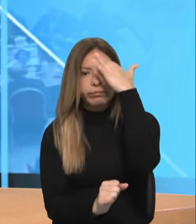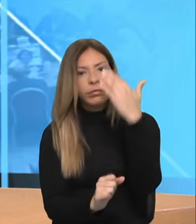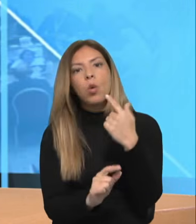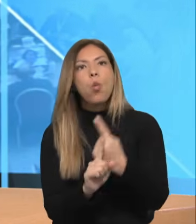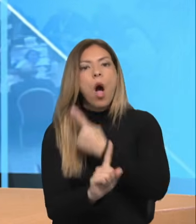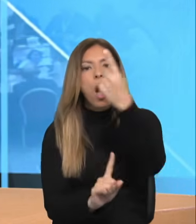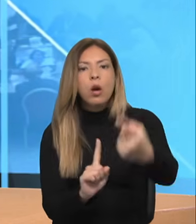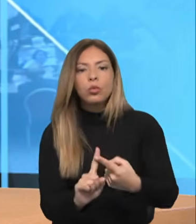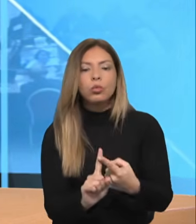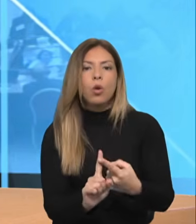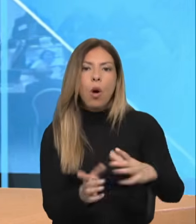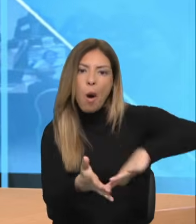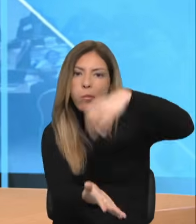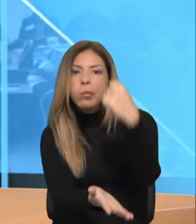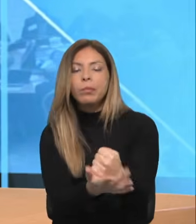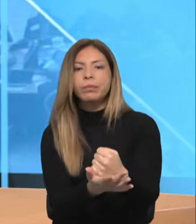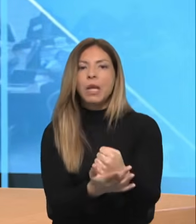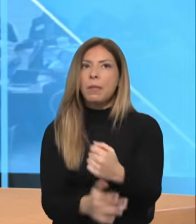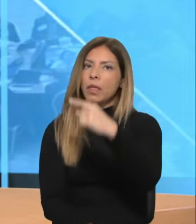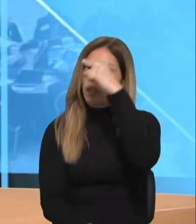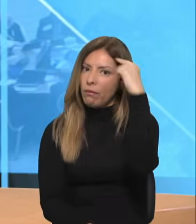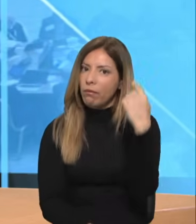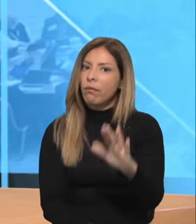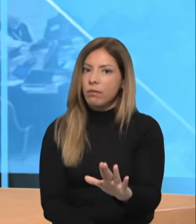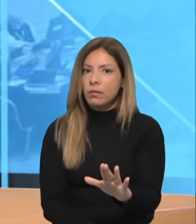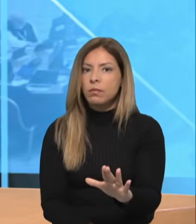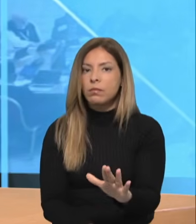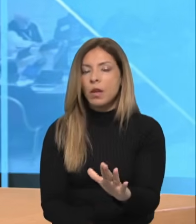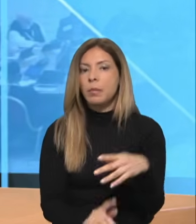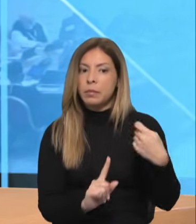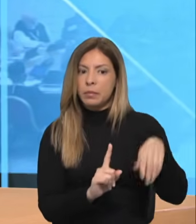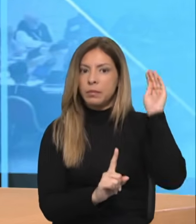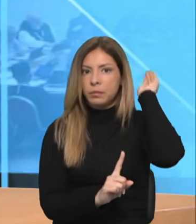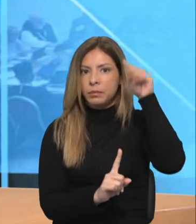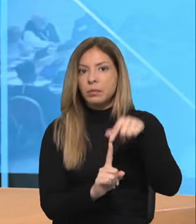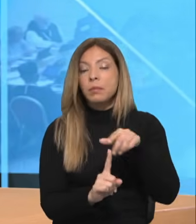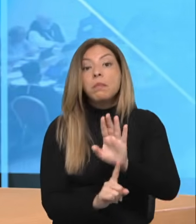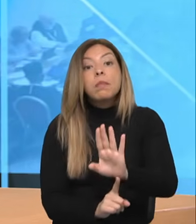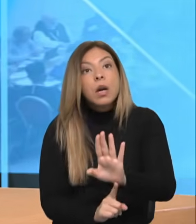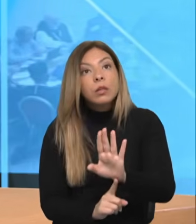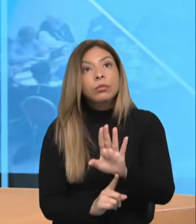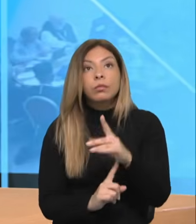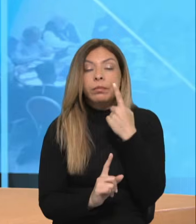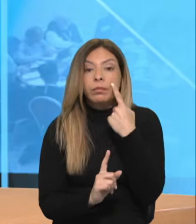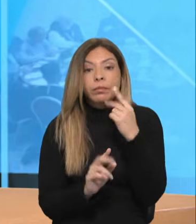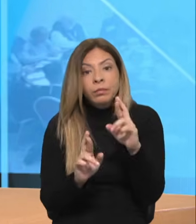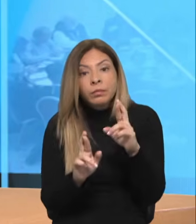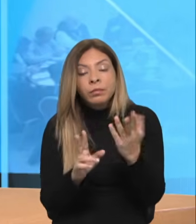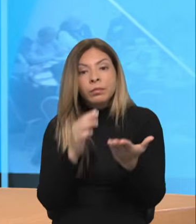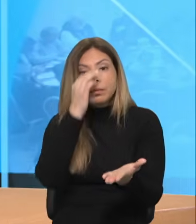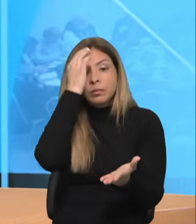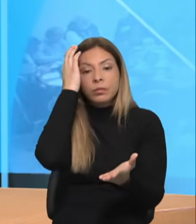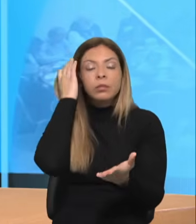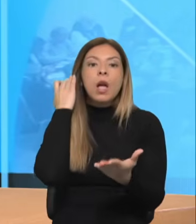num primeiro ano do mandato do Presidente da República, mas, enfim, a ambição não